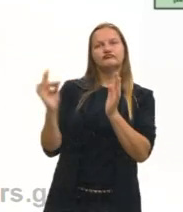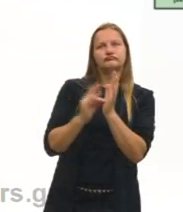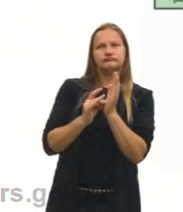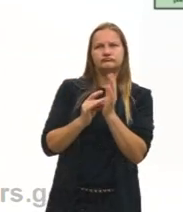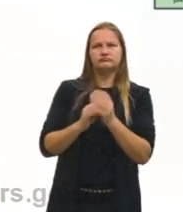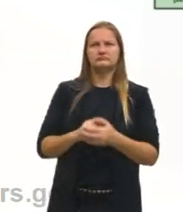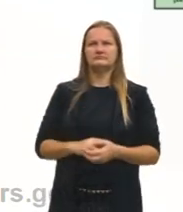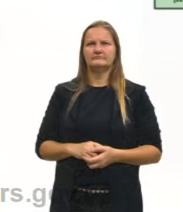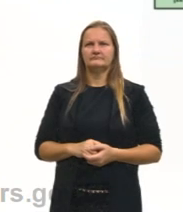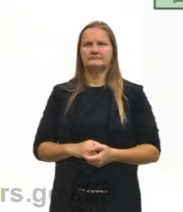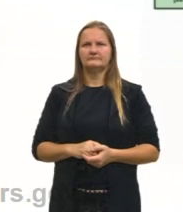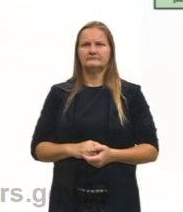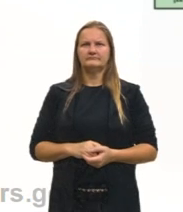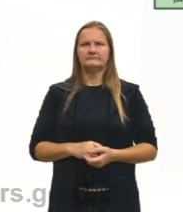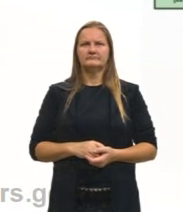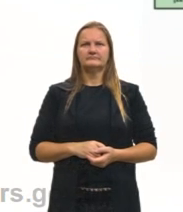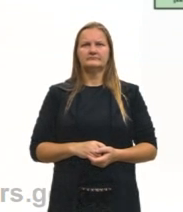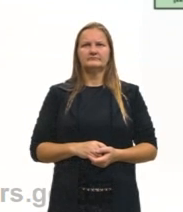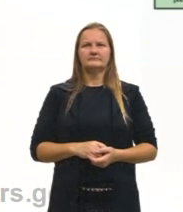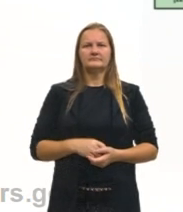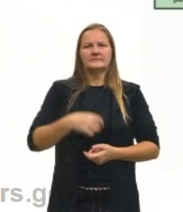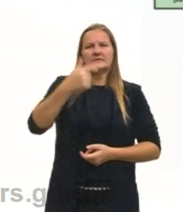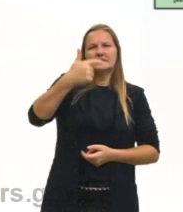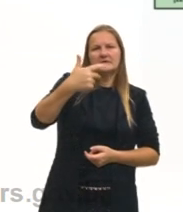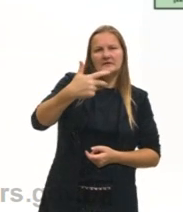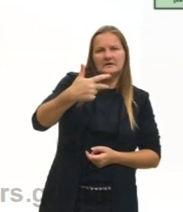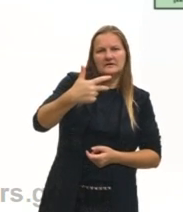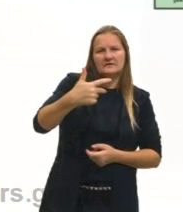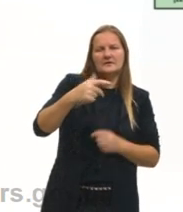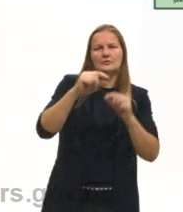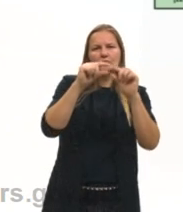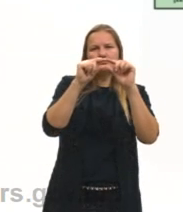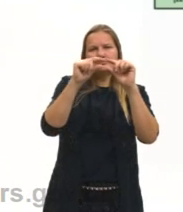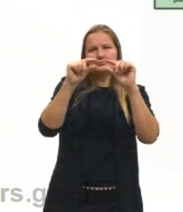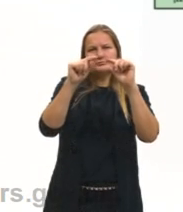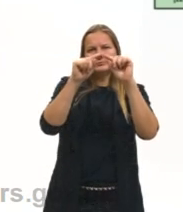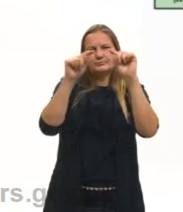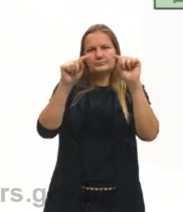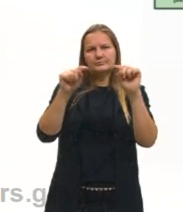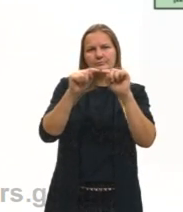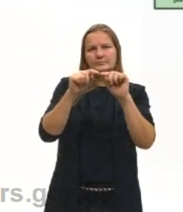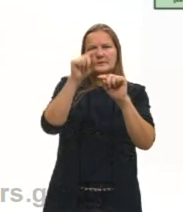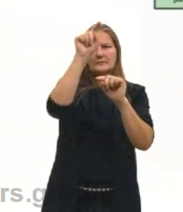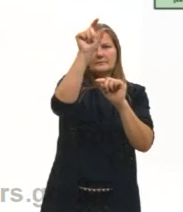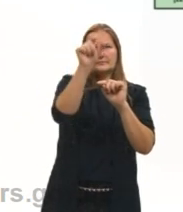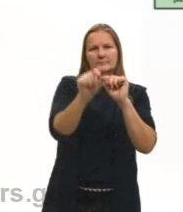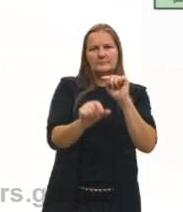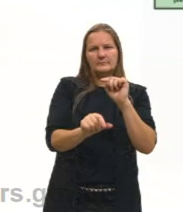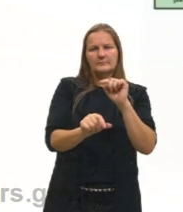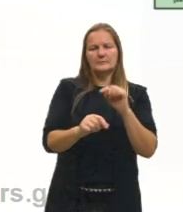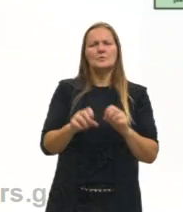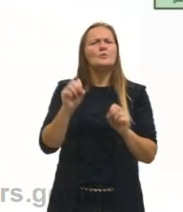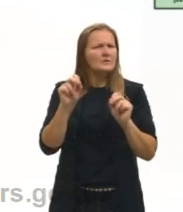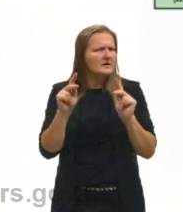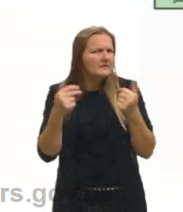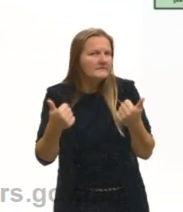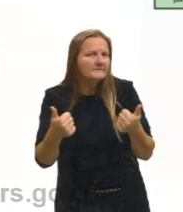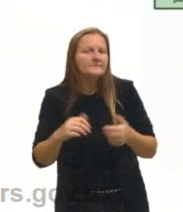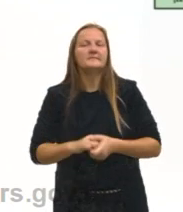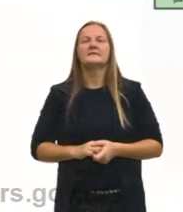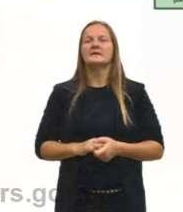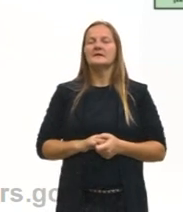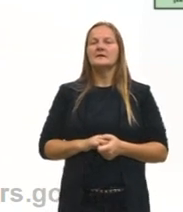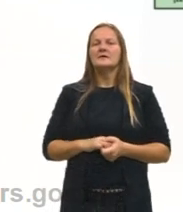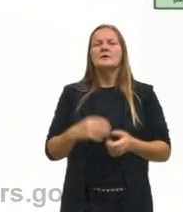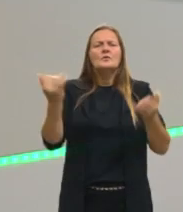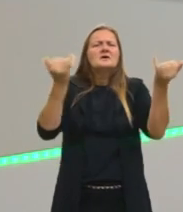temos um sódio no terceiro período e na primeira coluna do su1 certo o quê que traz